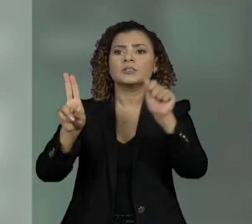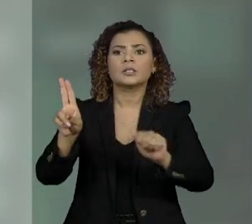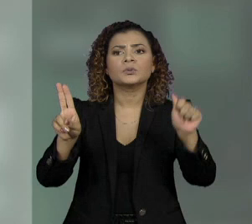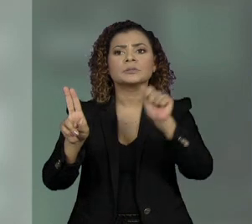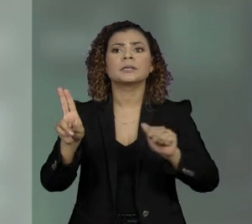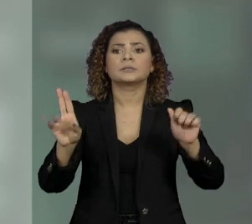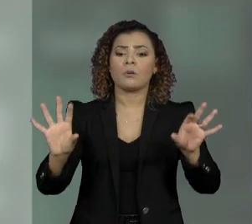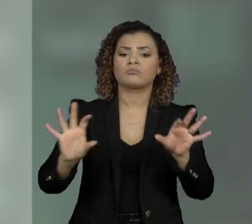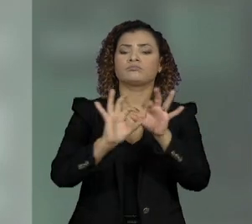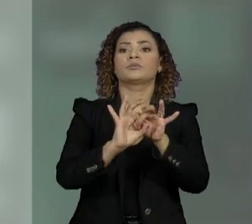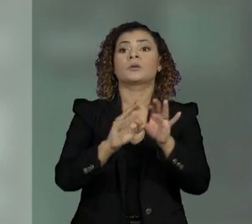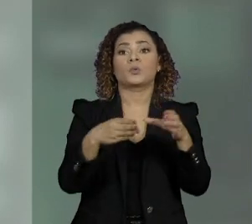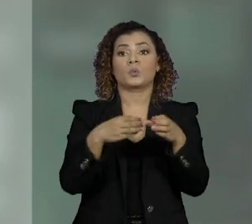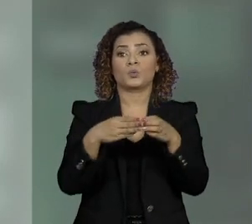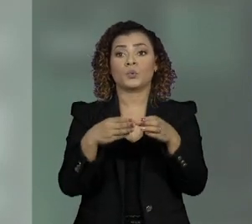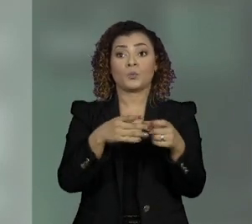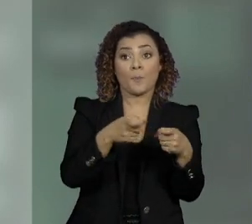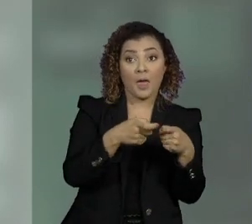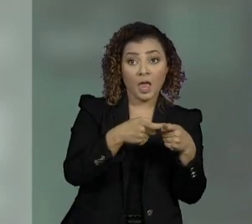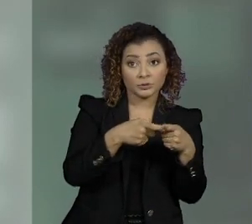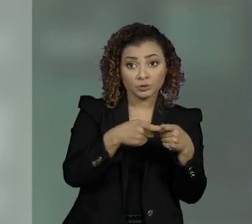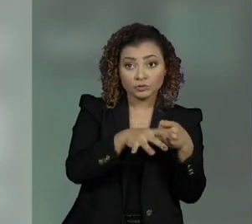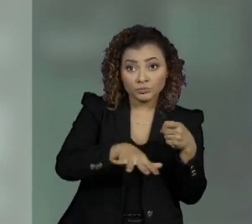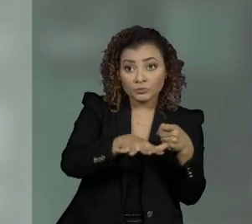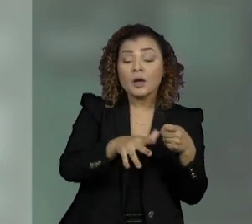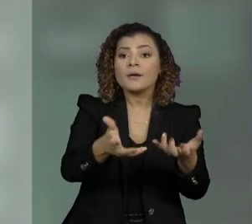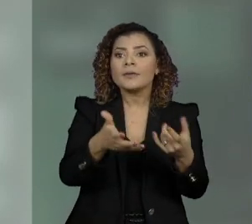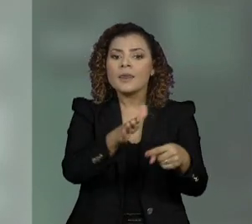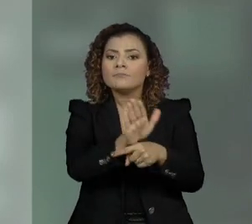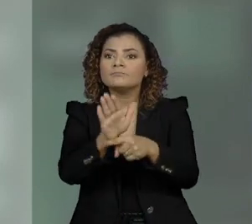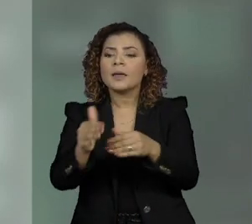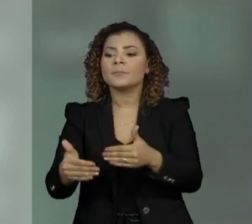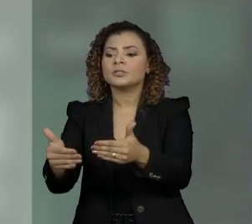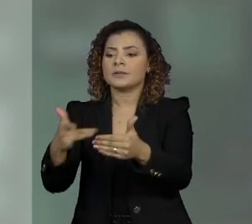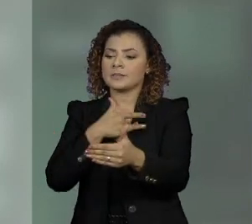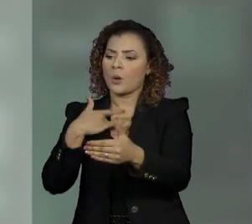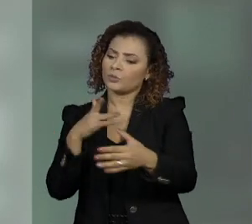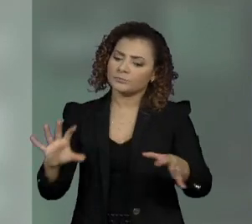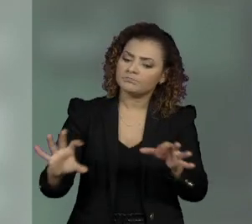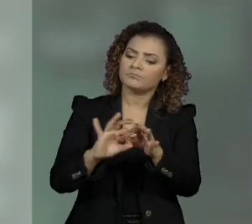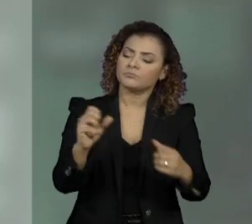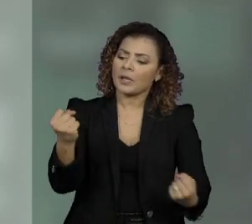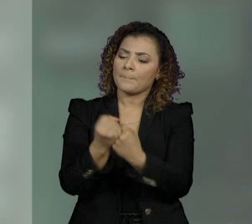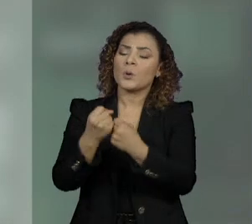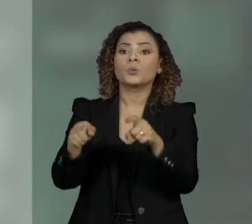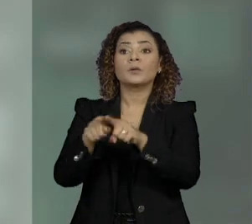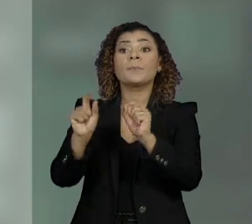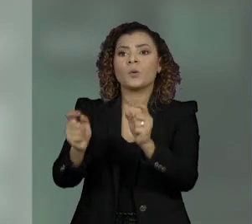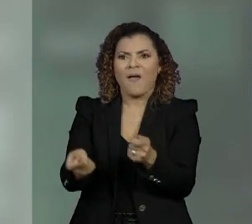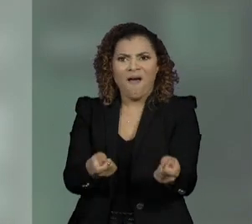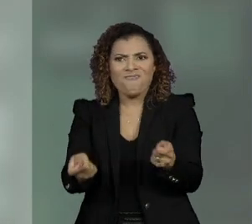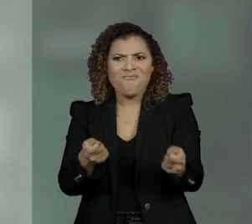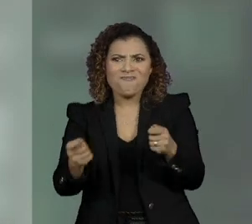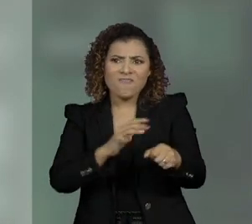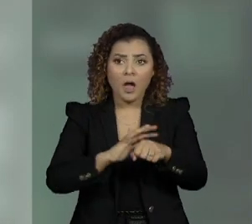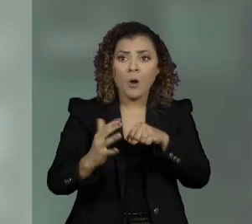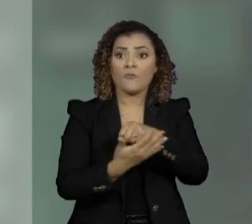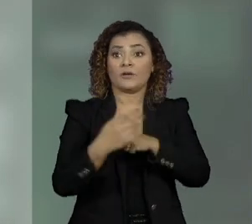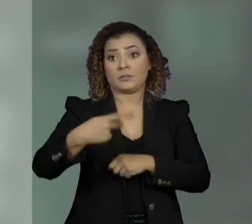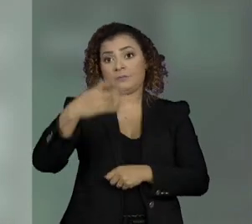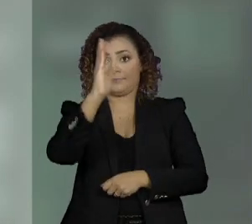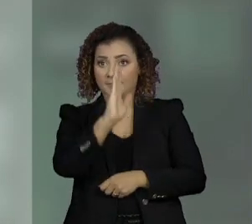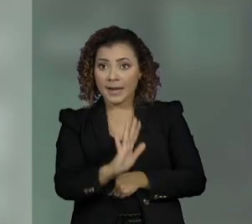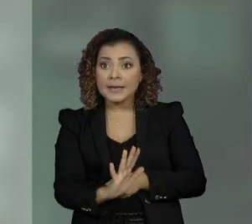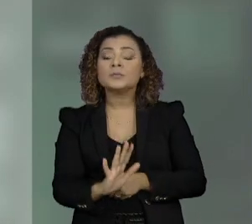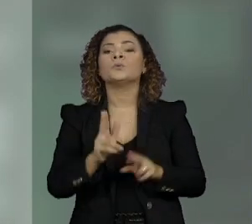associações ligadas à classe médica, visando contribuir com o Ministério da Saúde em questões relacionadas ao enfrentamento da Covid-19